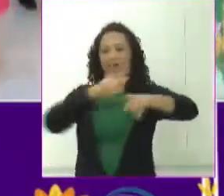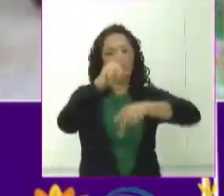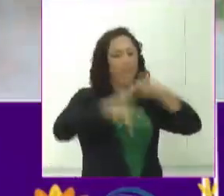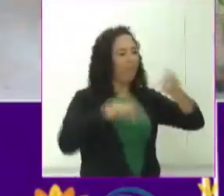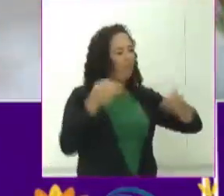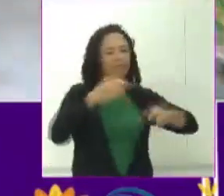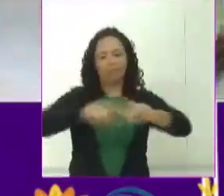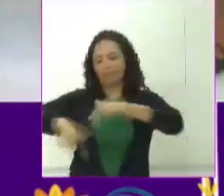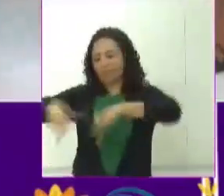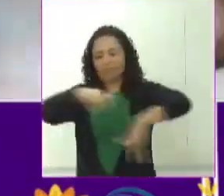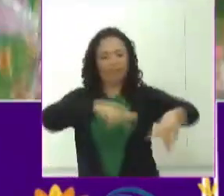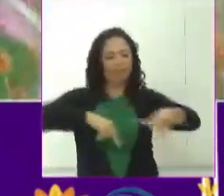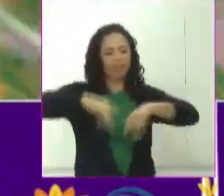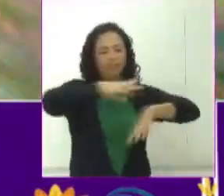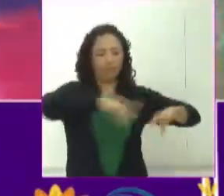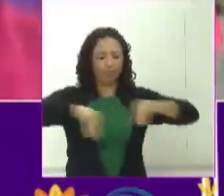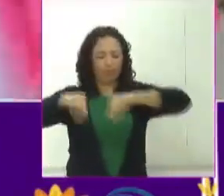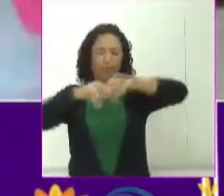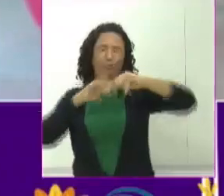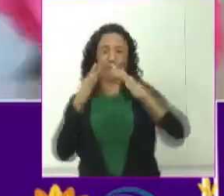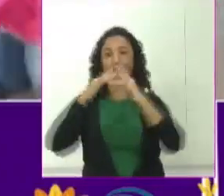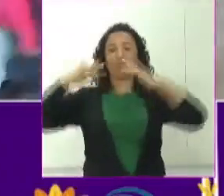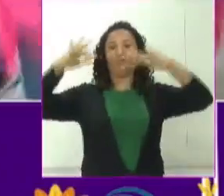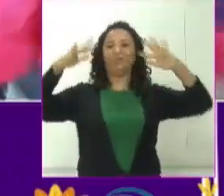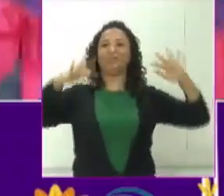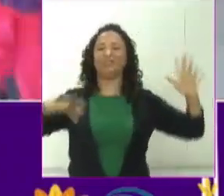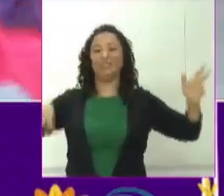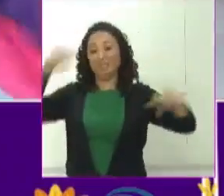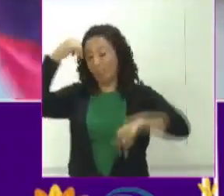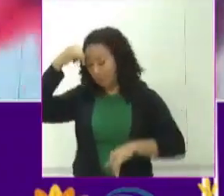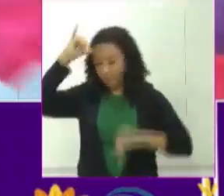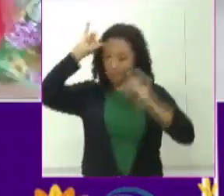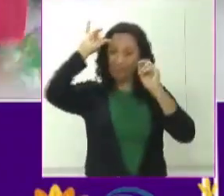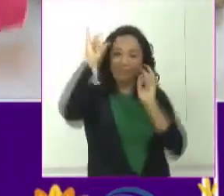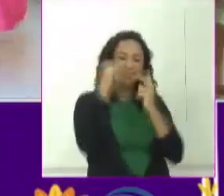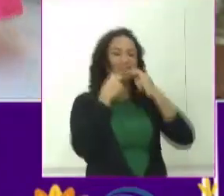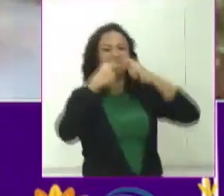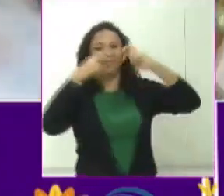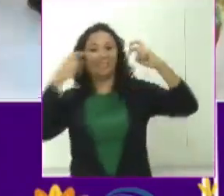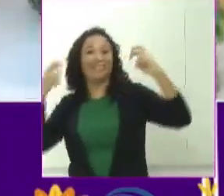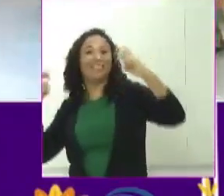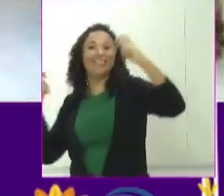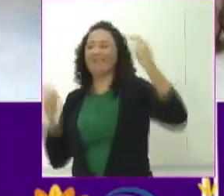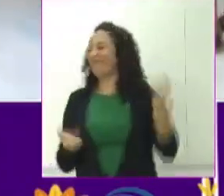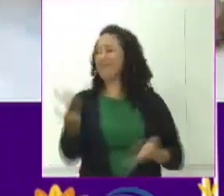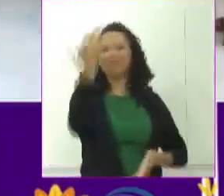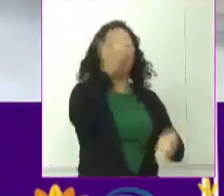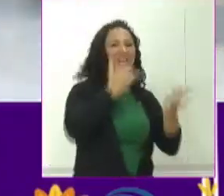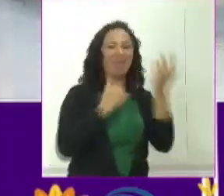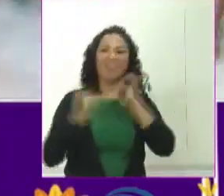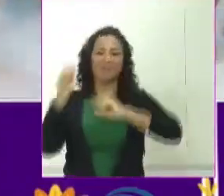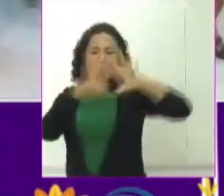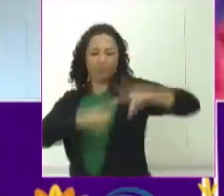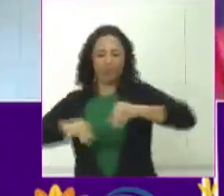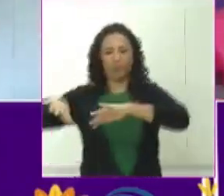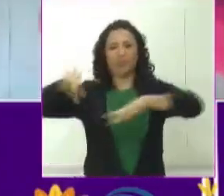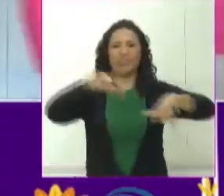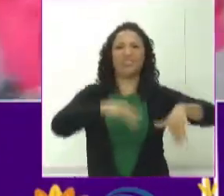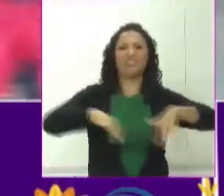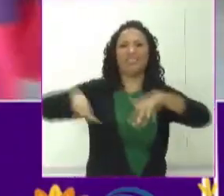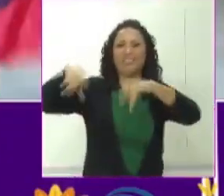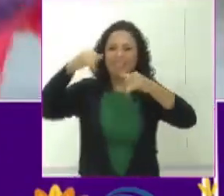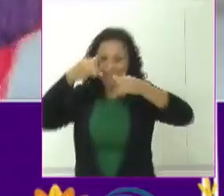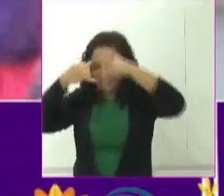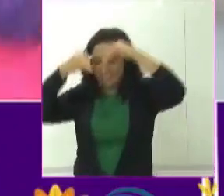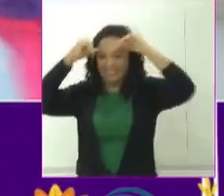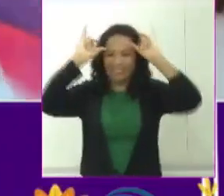dançar. Vamos levantar poeira, o touro acabou de urrar. Vamos levantar poeira, o touro acabou